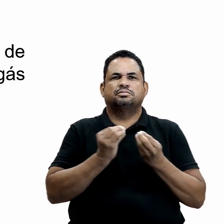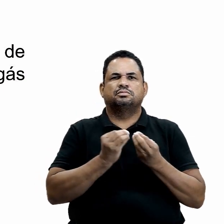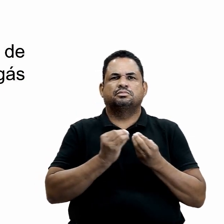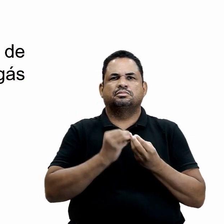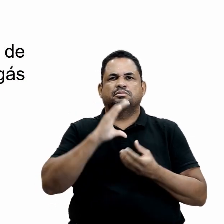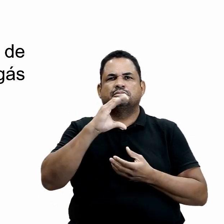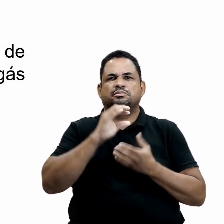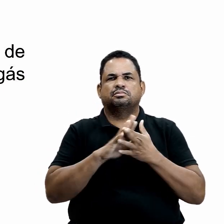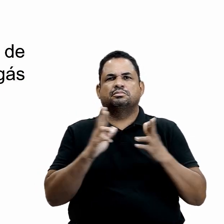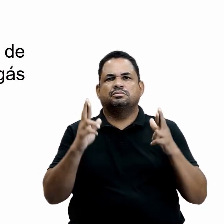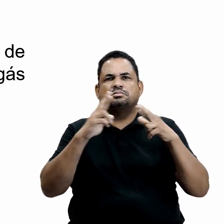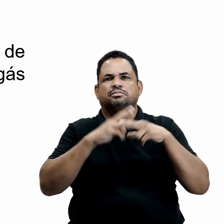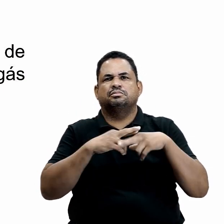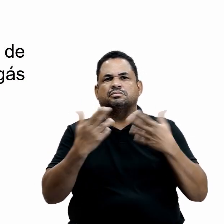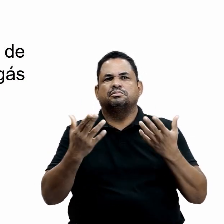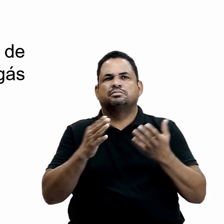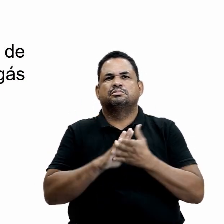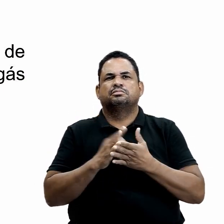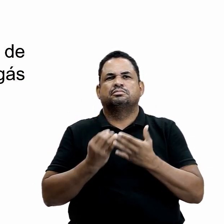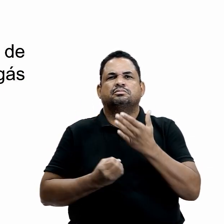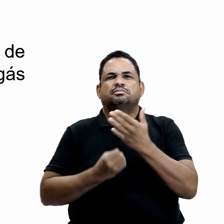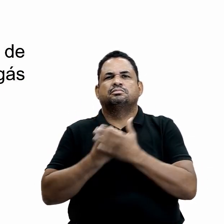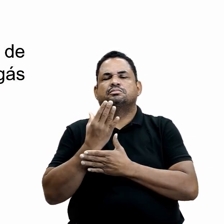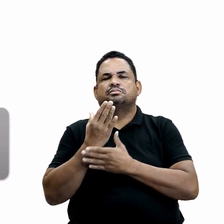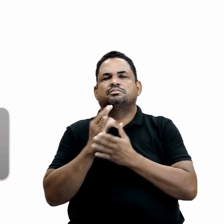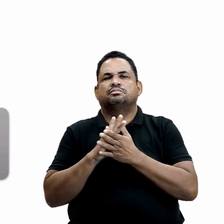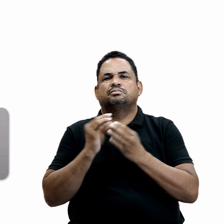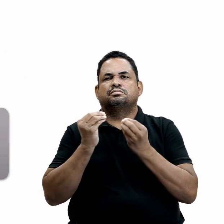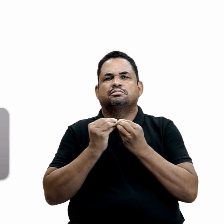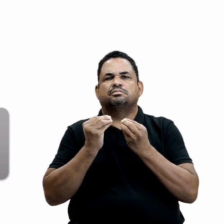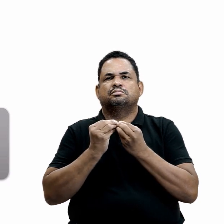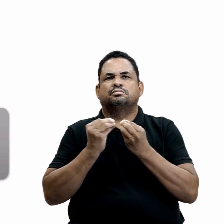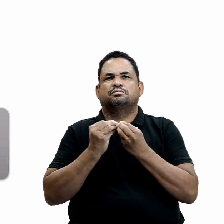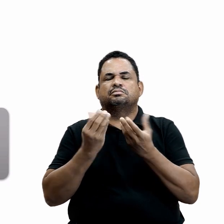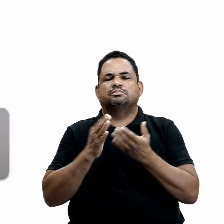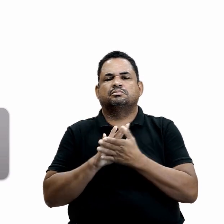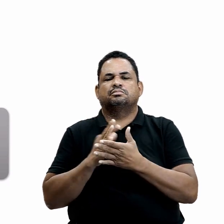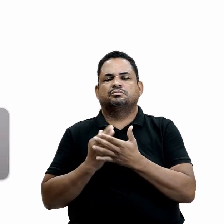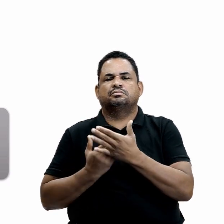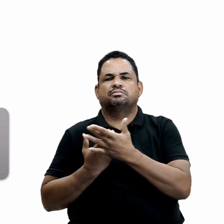com a molécula de oxigênio para formar uma molécula de gás.